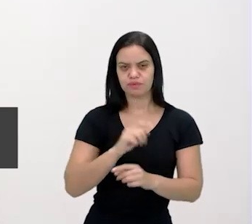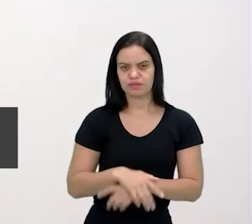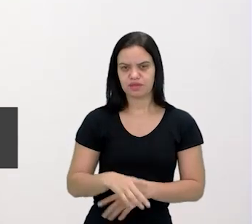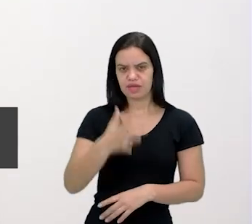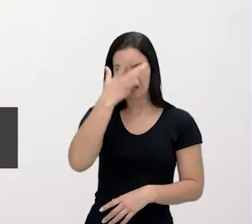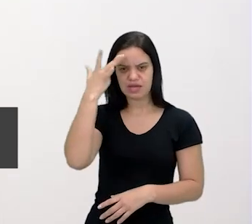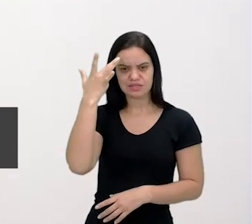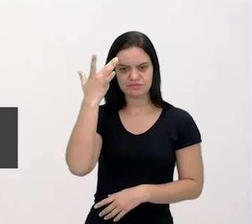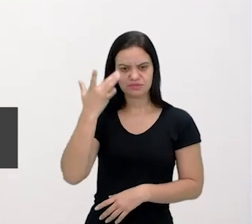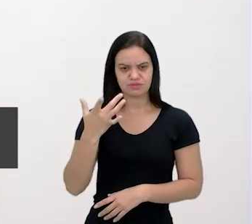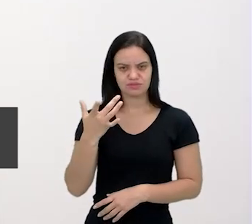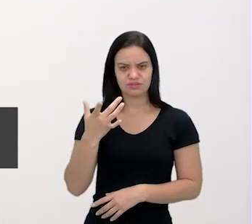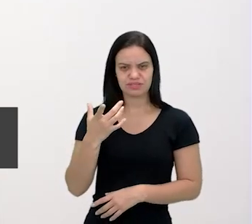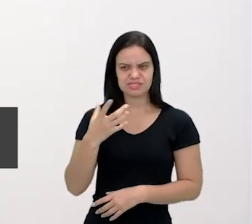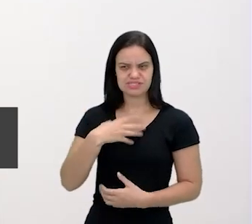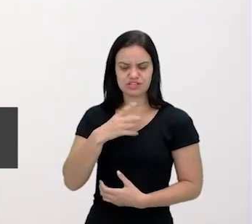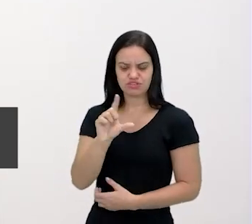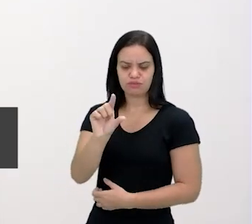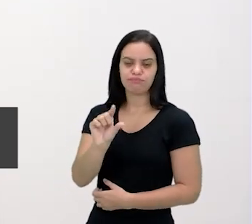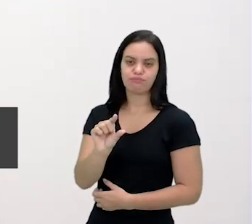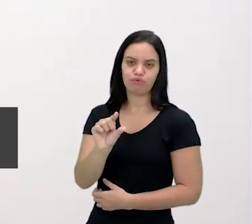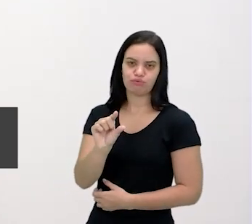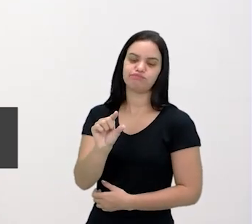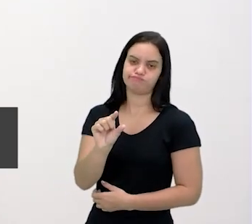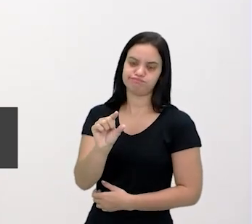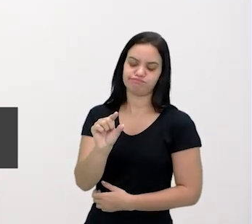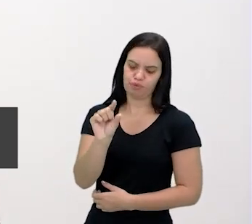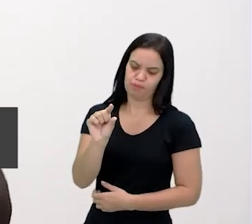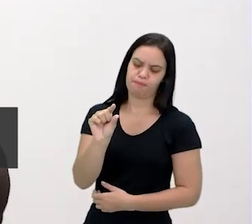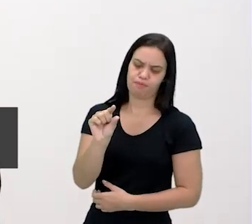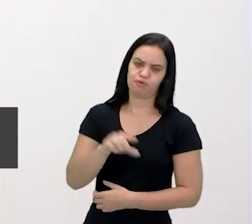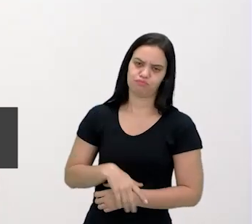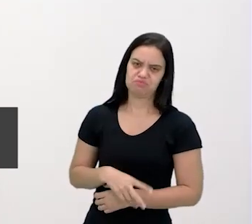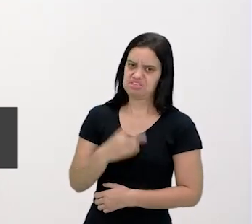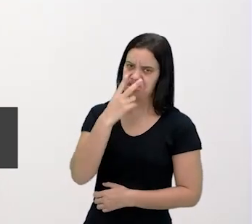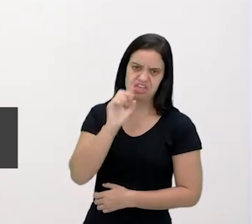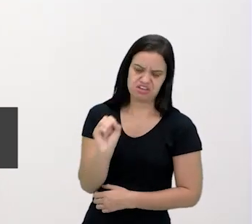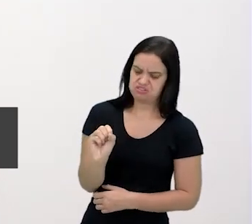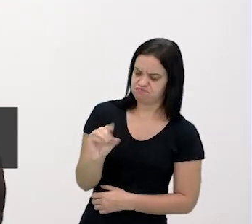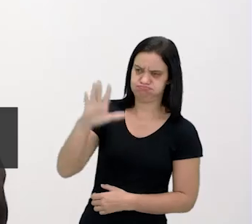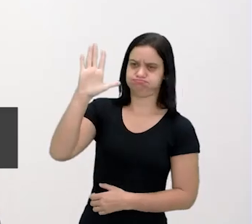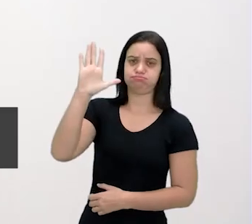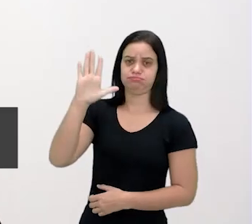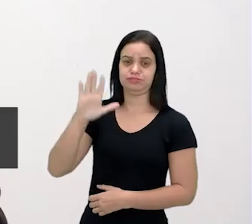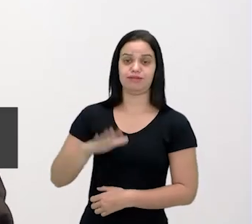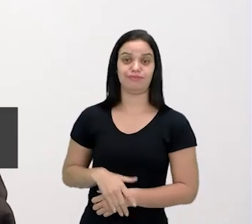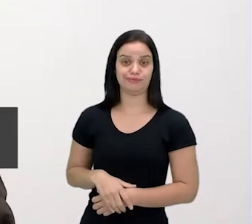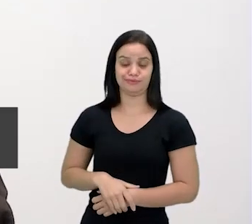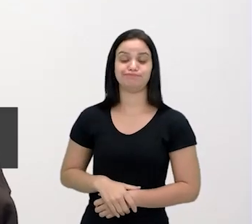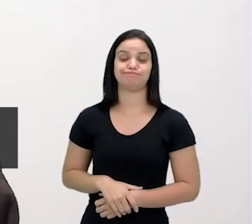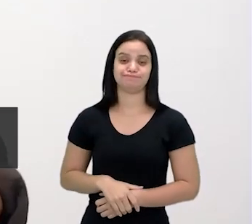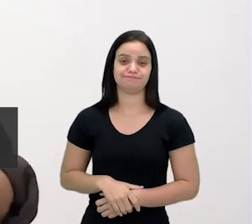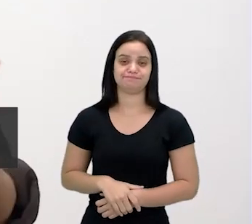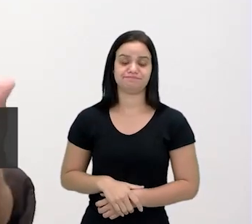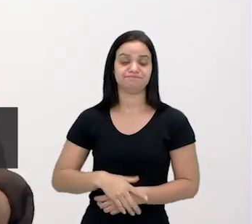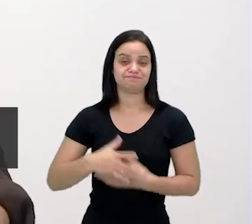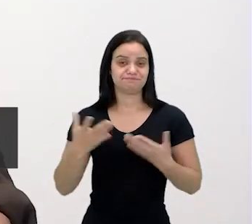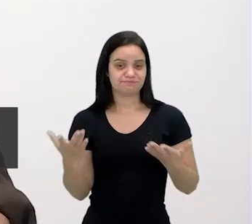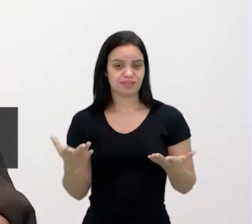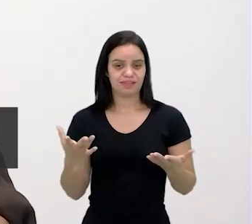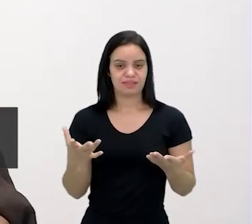pessoas supõe que vale pouco mesmo. Pouco. E acha que é muito o que vale. Ou seja,